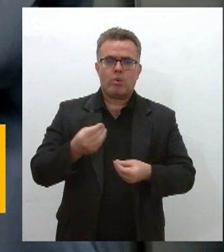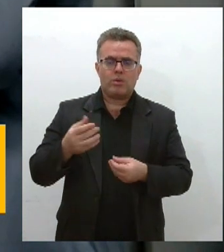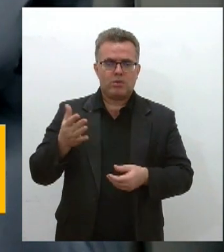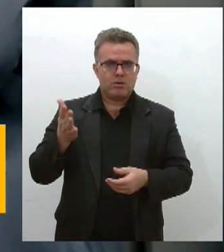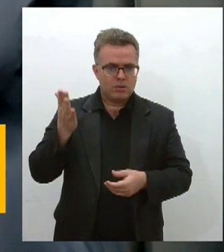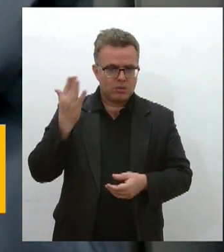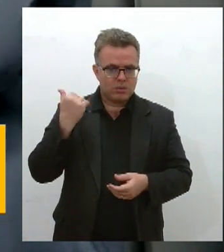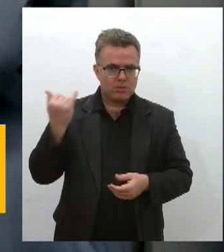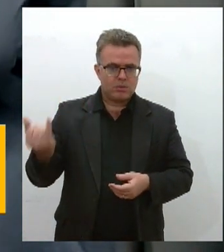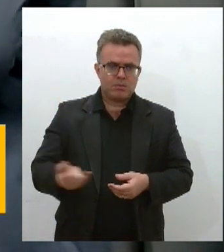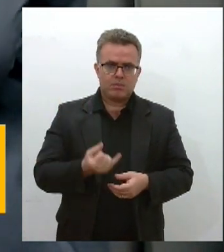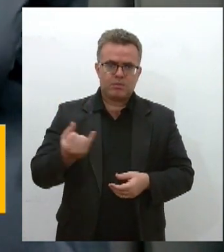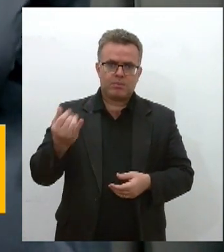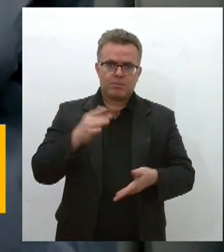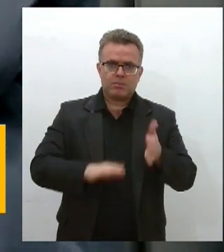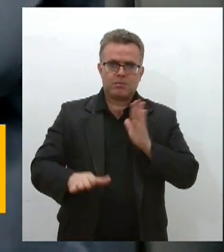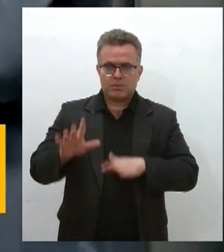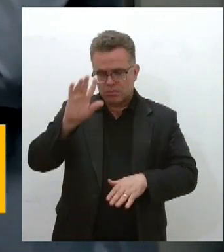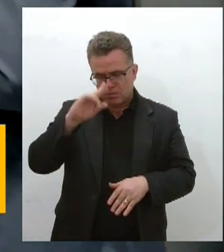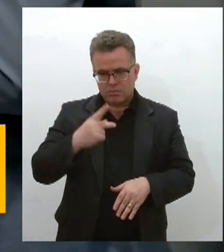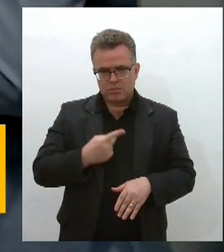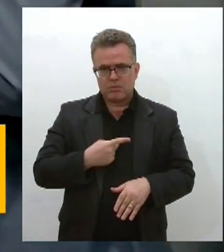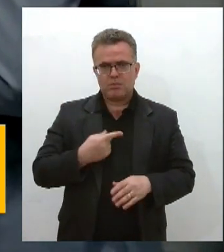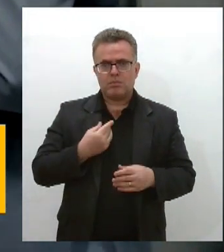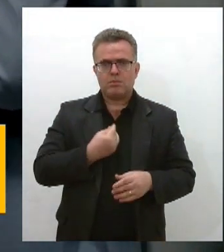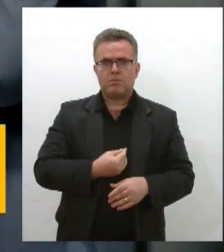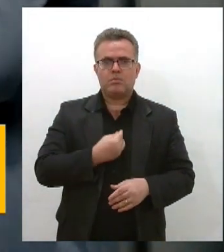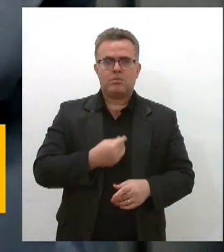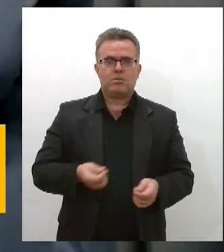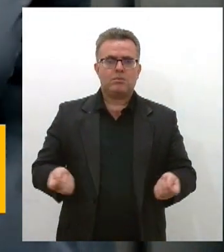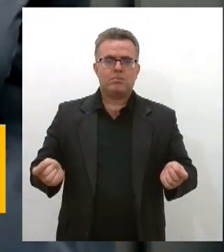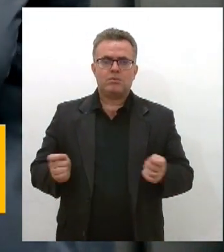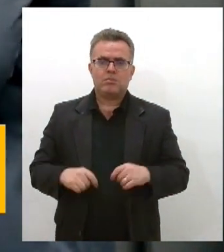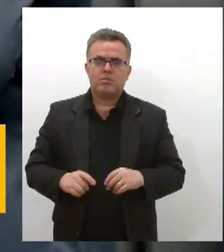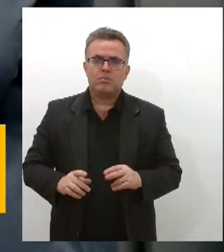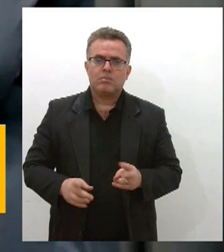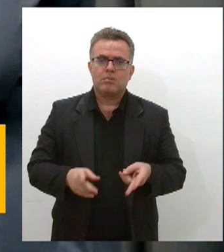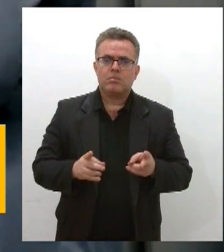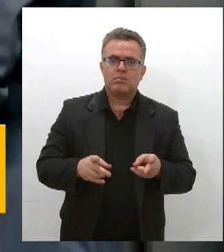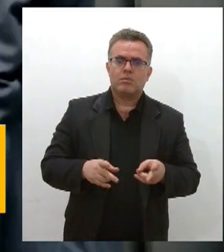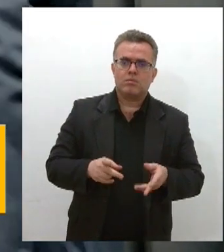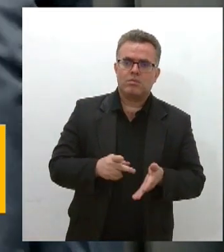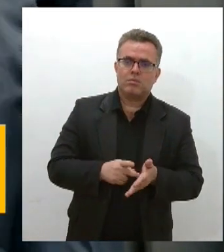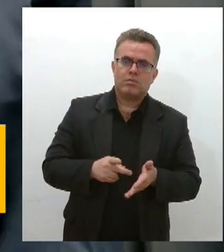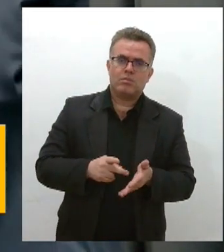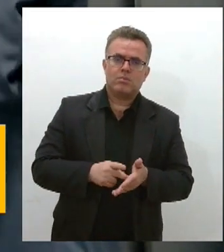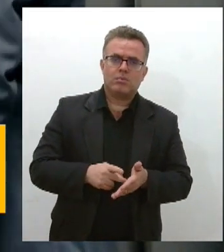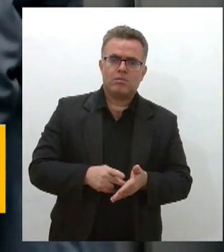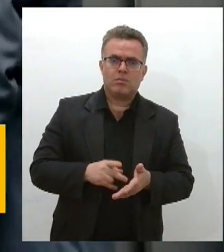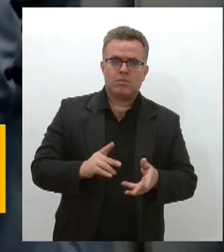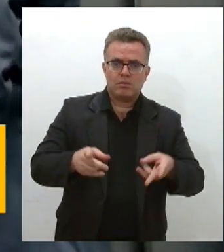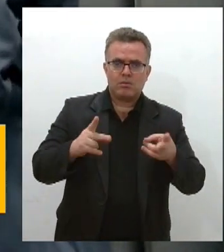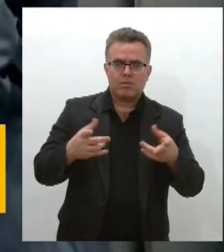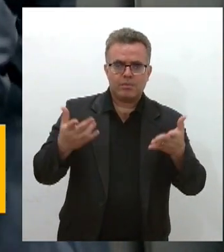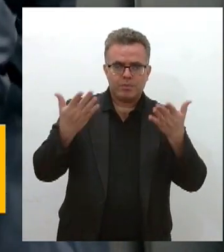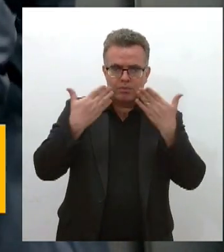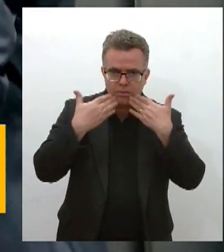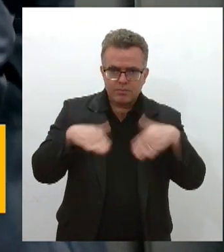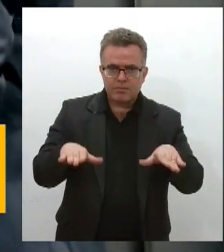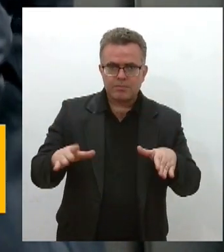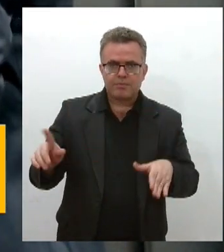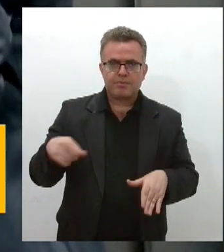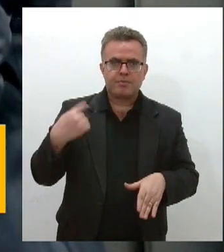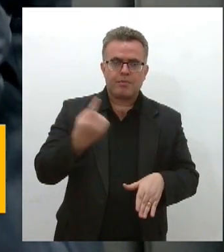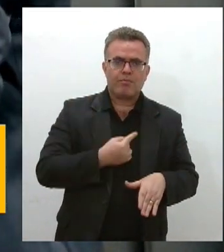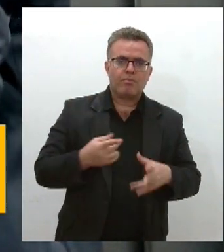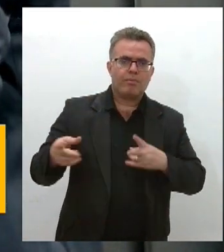chama de autocuidado. Né? Com autocuidado, a prevenção segue-se naturalmente e, consequentemente, a gente acaba tendo um